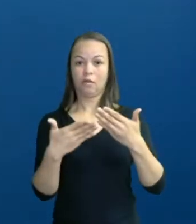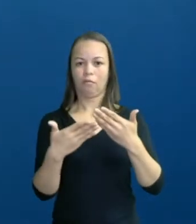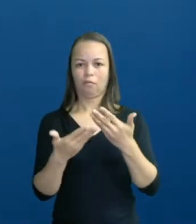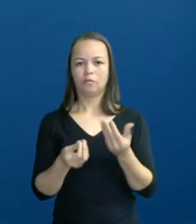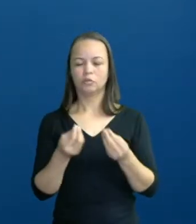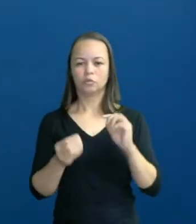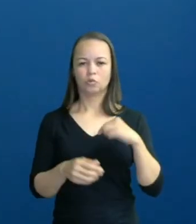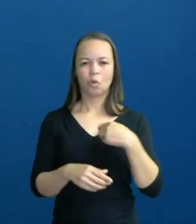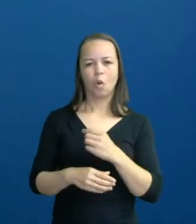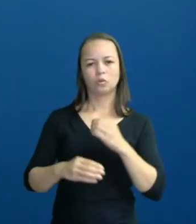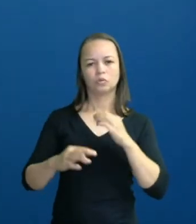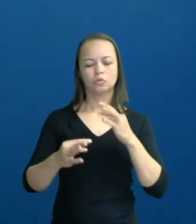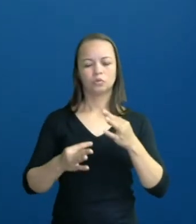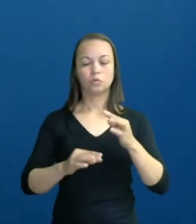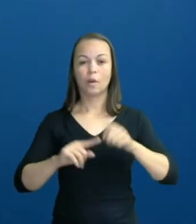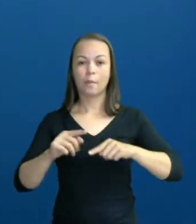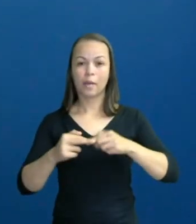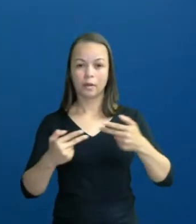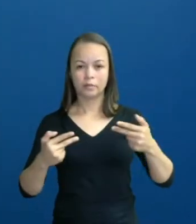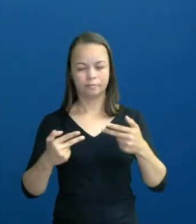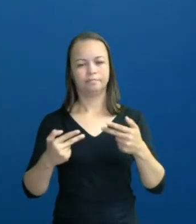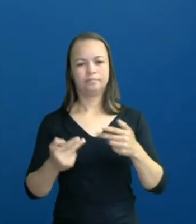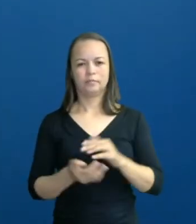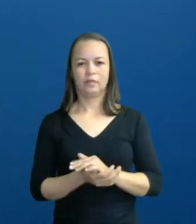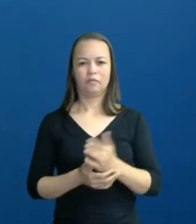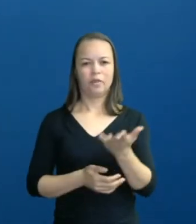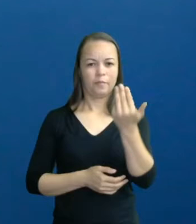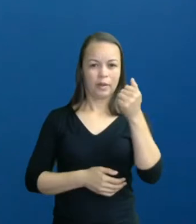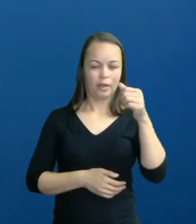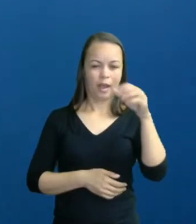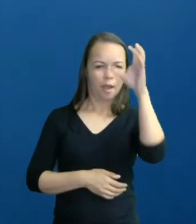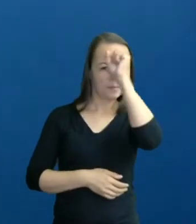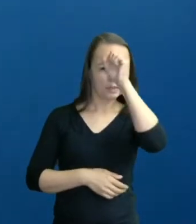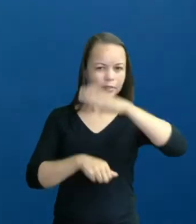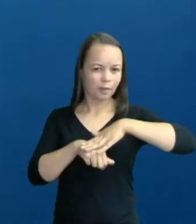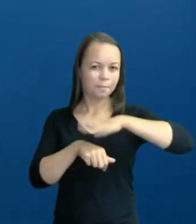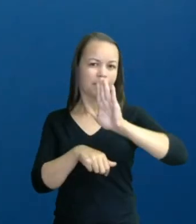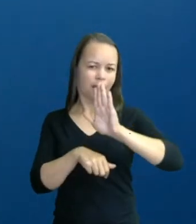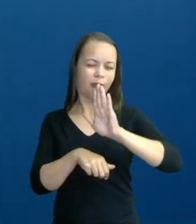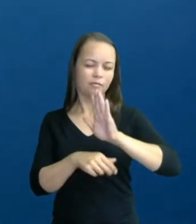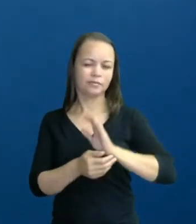nossos aparelhos eletrônicos, tá certo? Vem para cá aprender muito